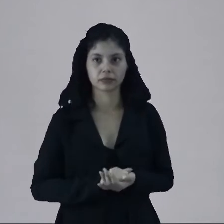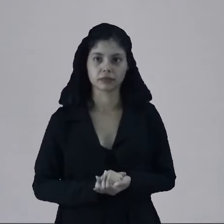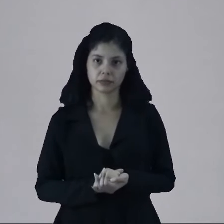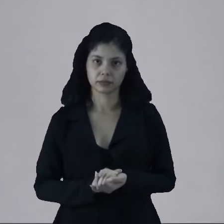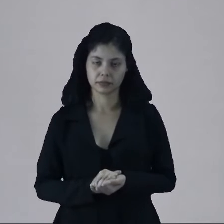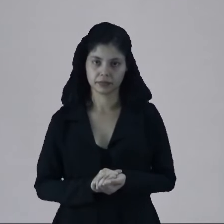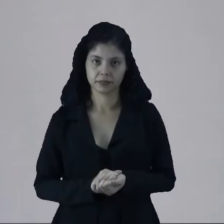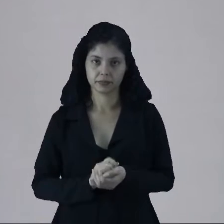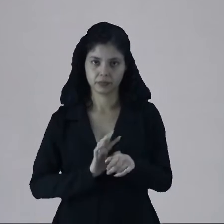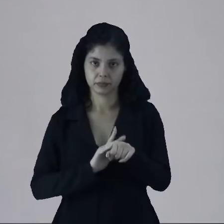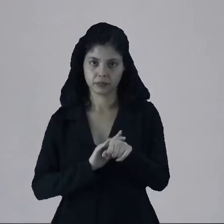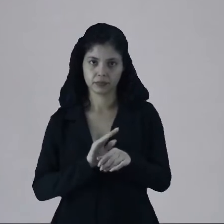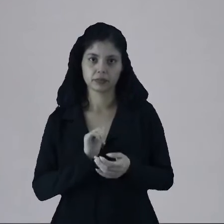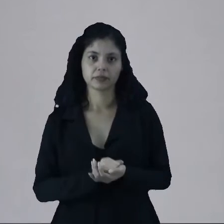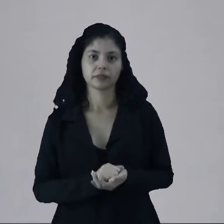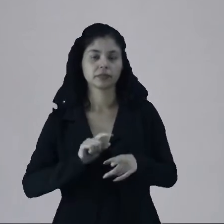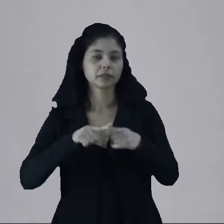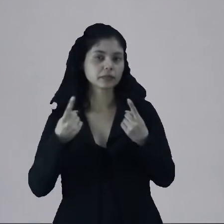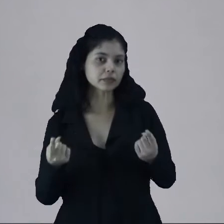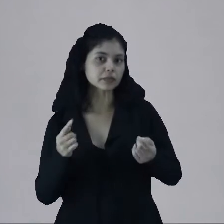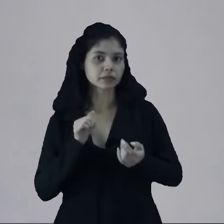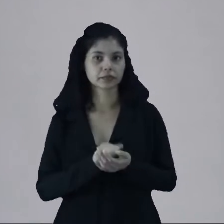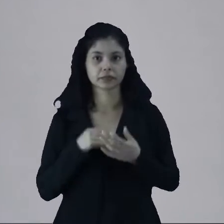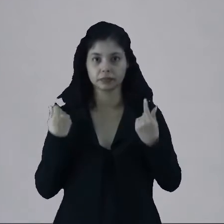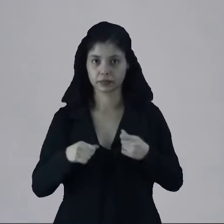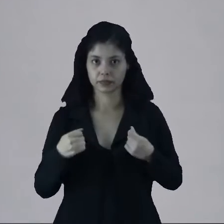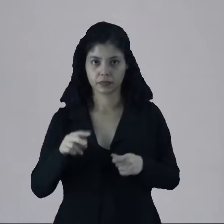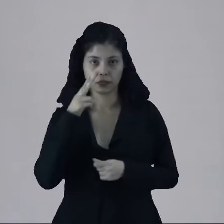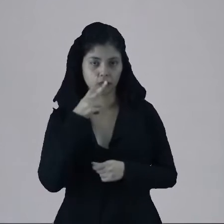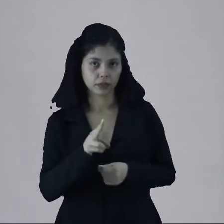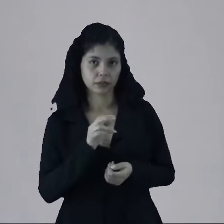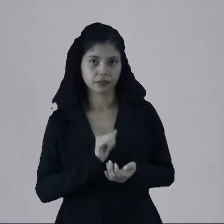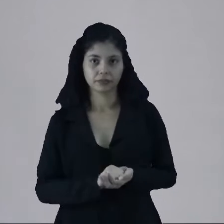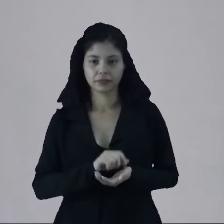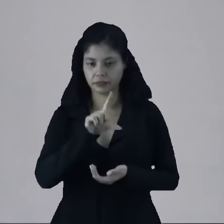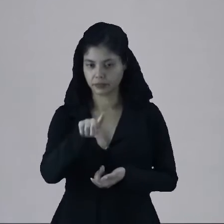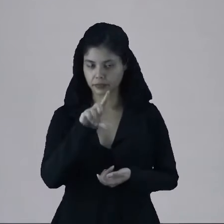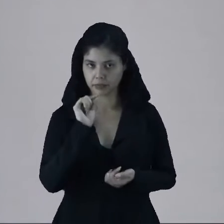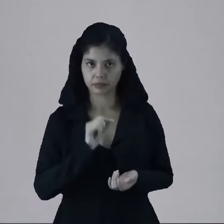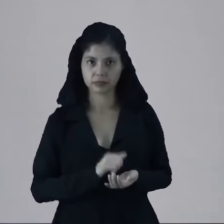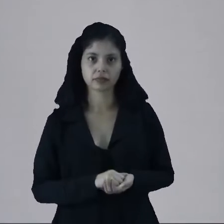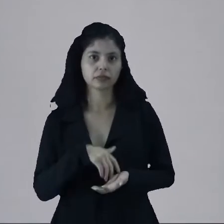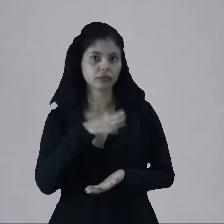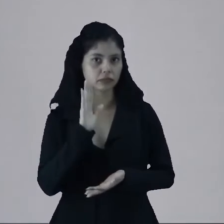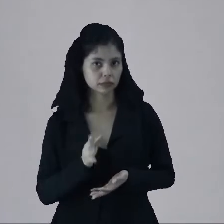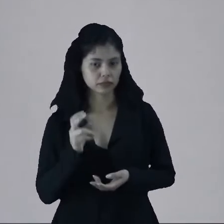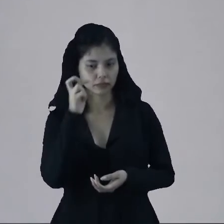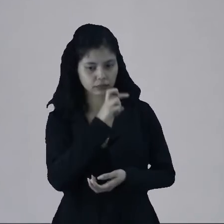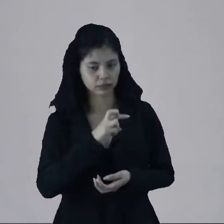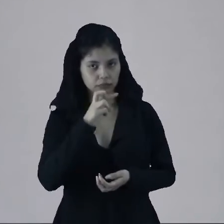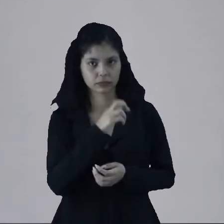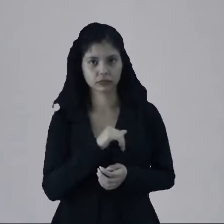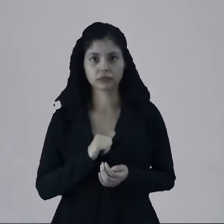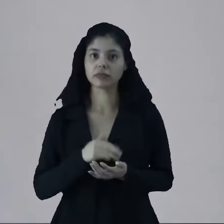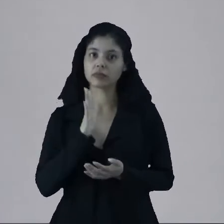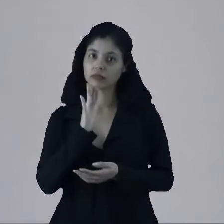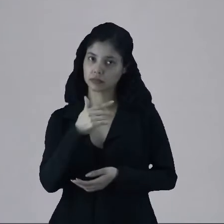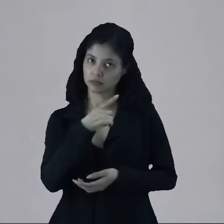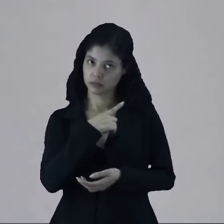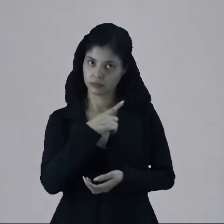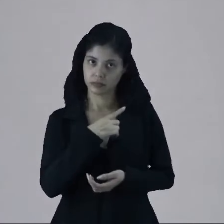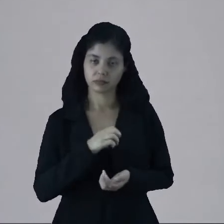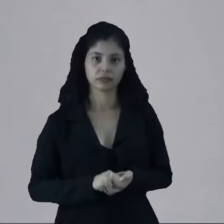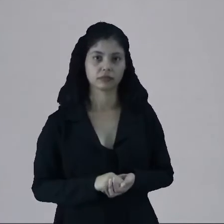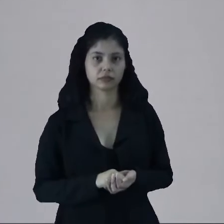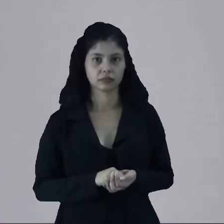mulheres afetadas. Mas a gente precisa ver agora as alternativas. A gente já analisou, veja bem que a gente já tem um